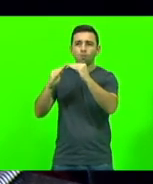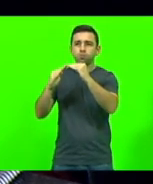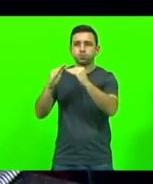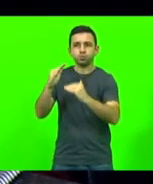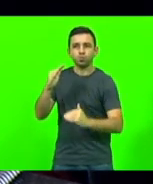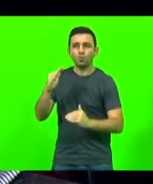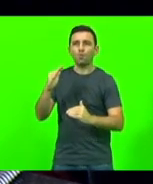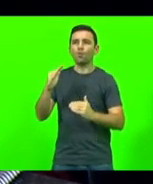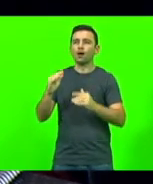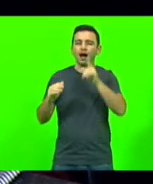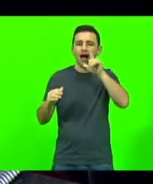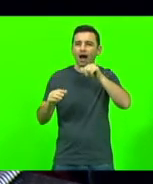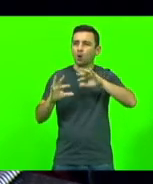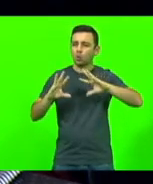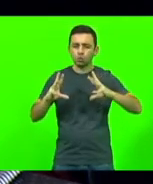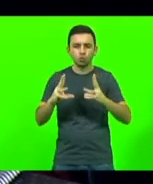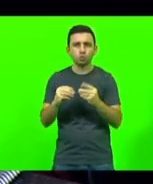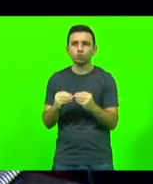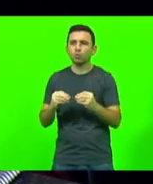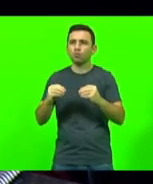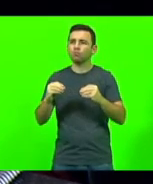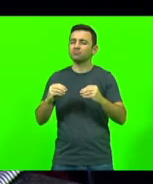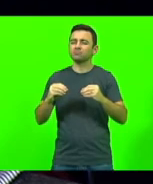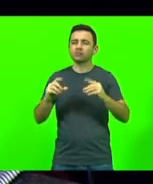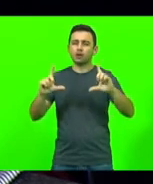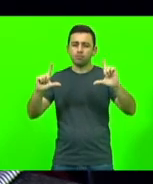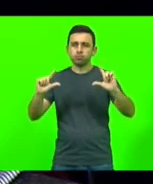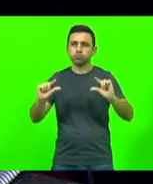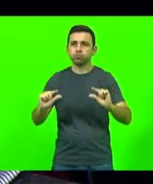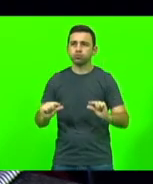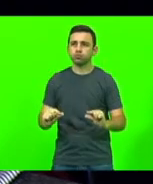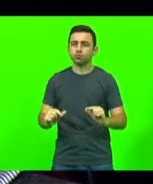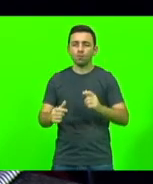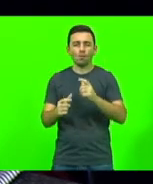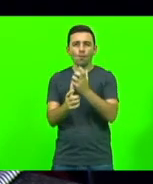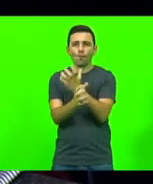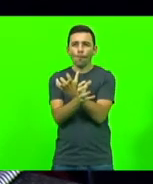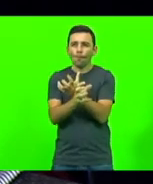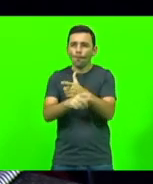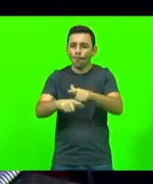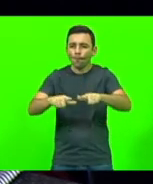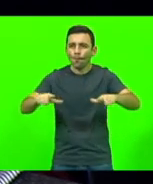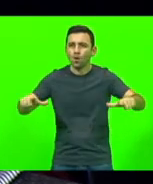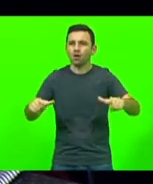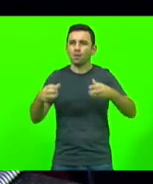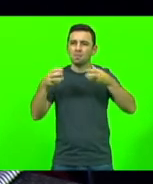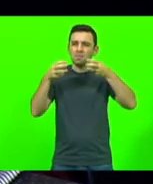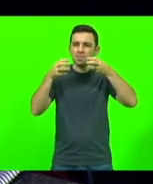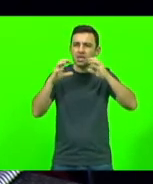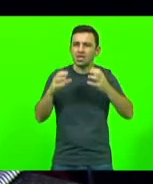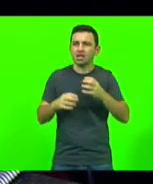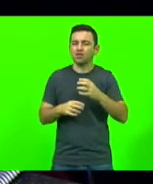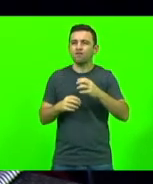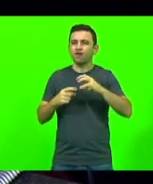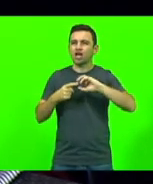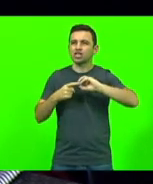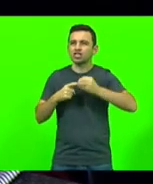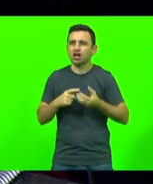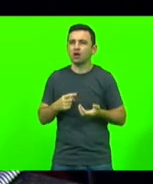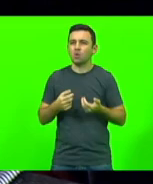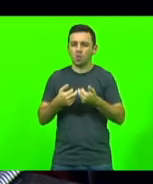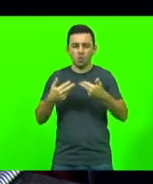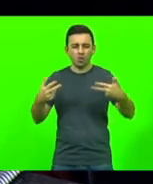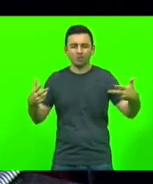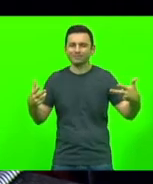açudes secaram, deixando um cenário de aridez, com milho, feijão e pastagens secas.